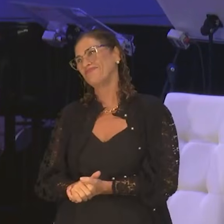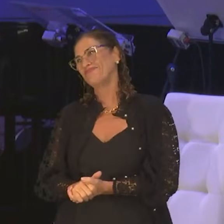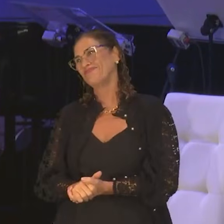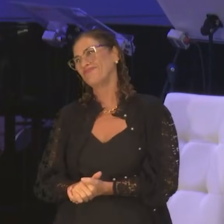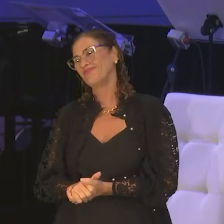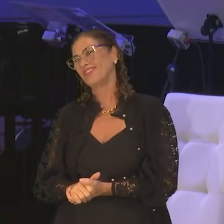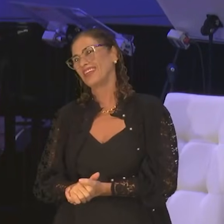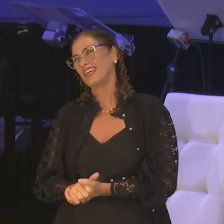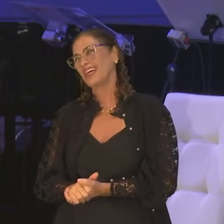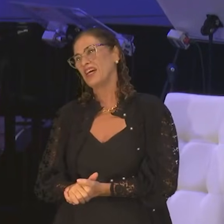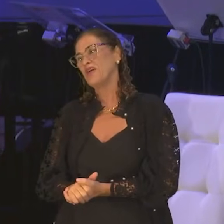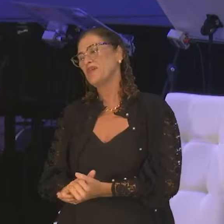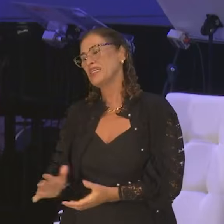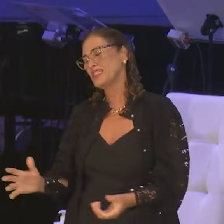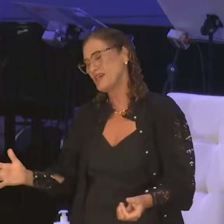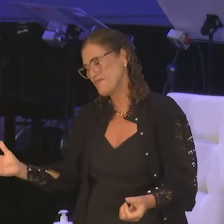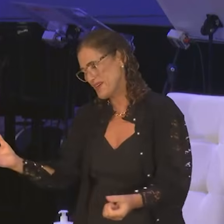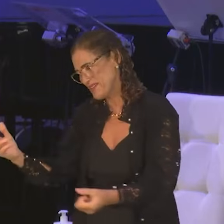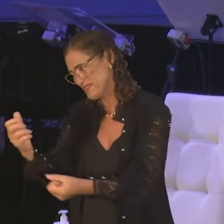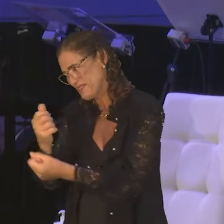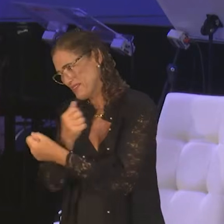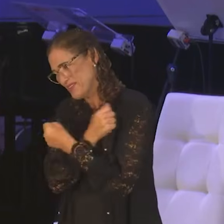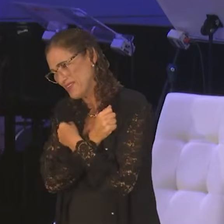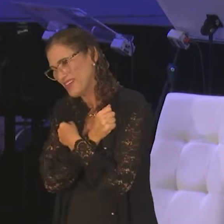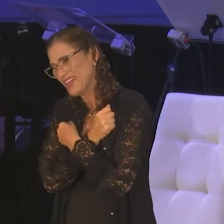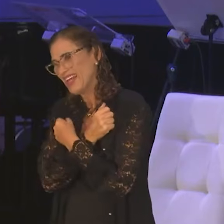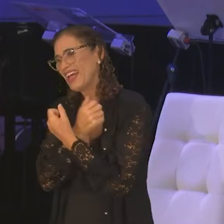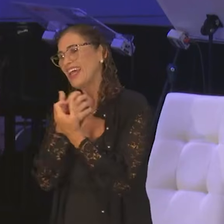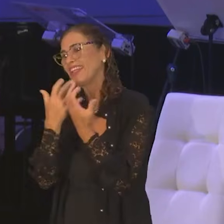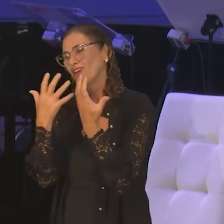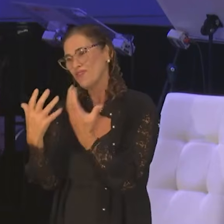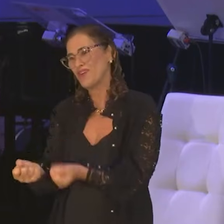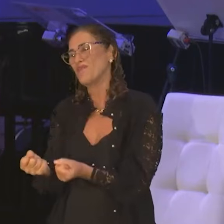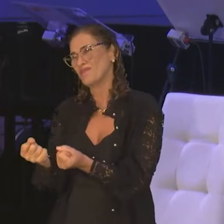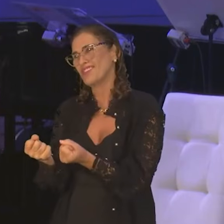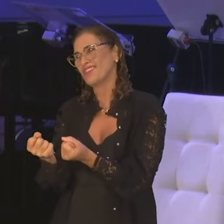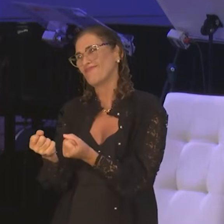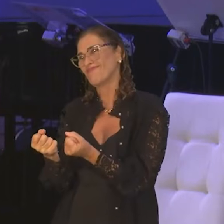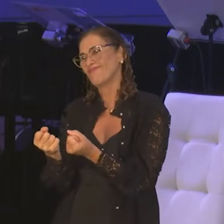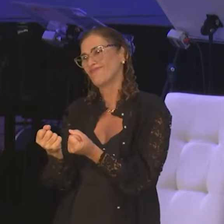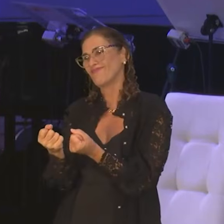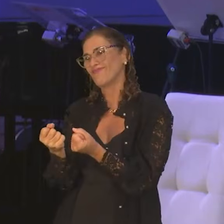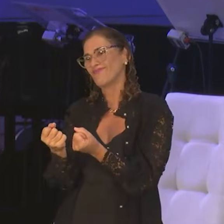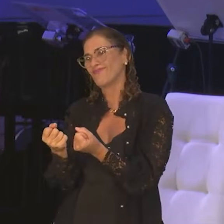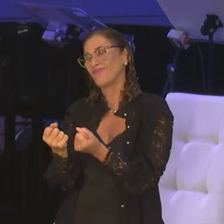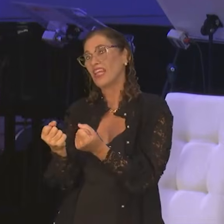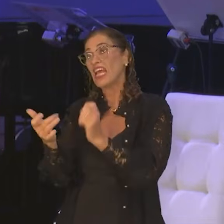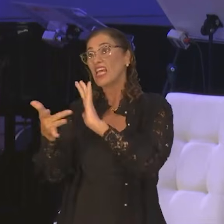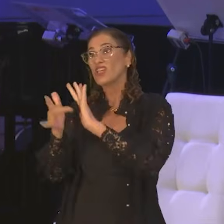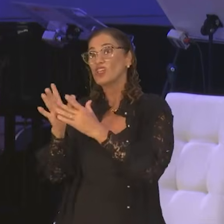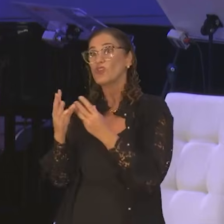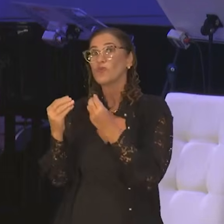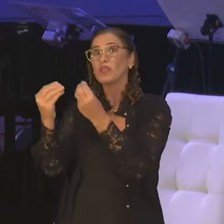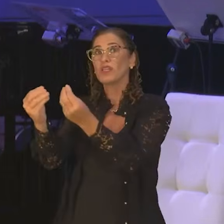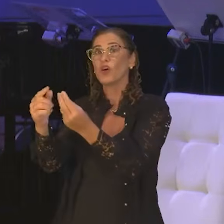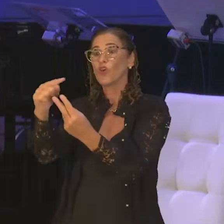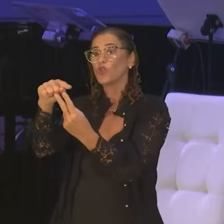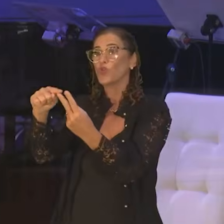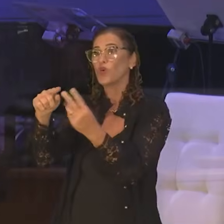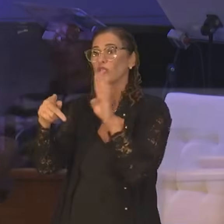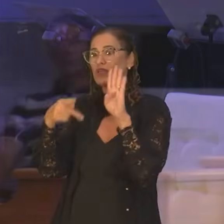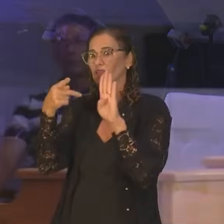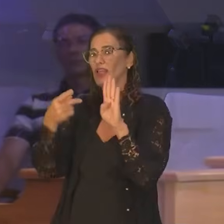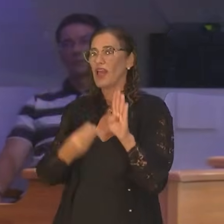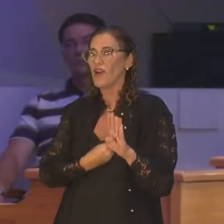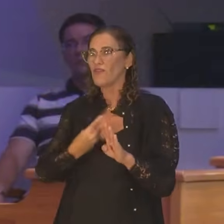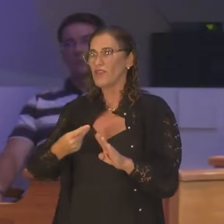Mas ele me abraçou e falou, então vamos lá. E Jesus me deu duas promessas, a vida